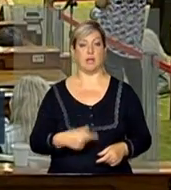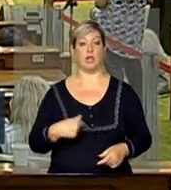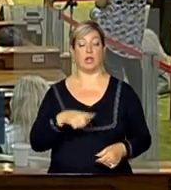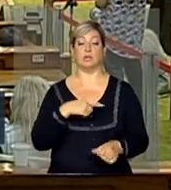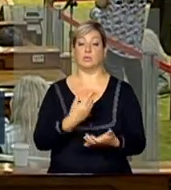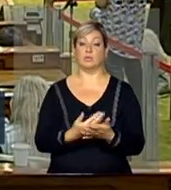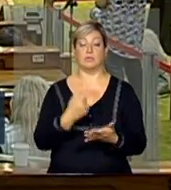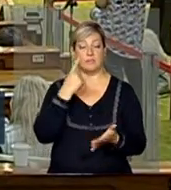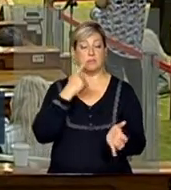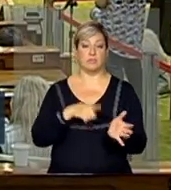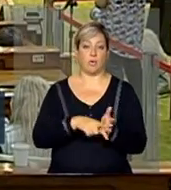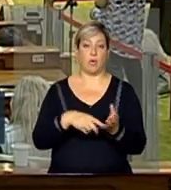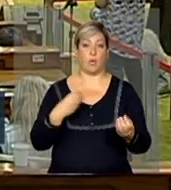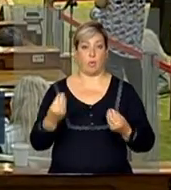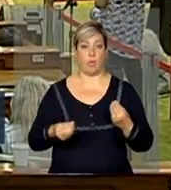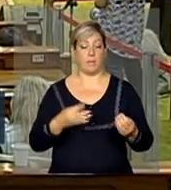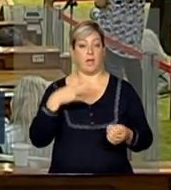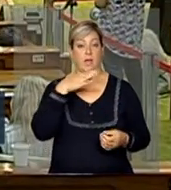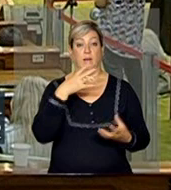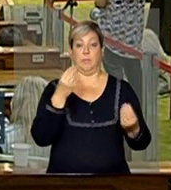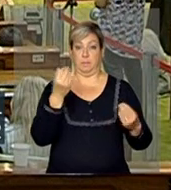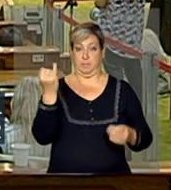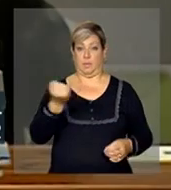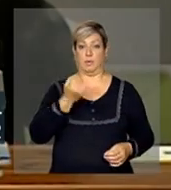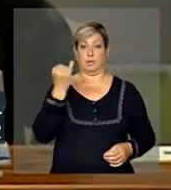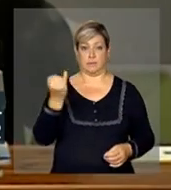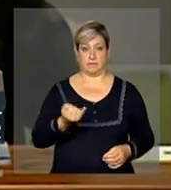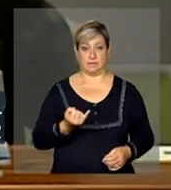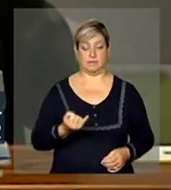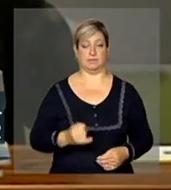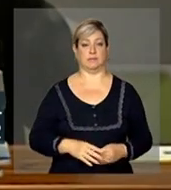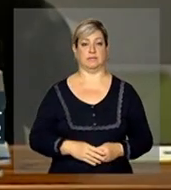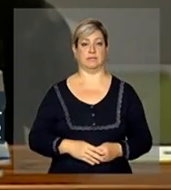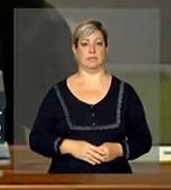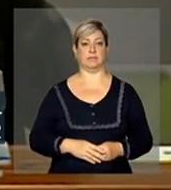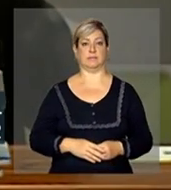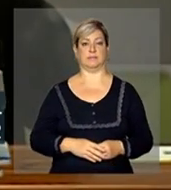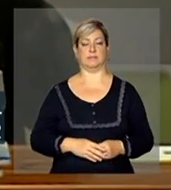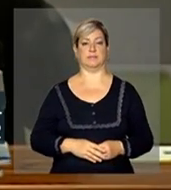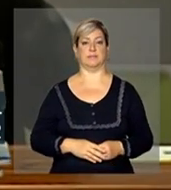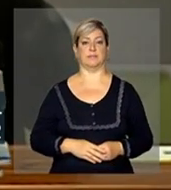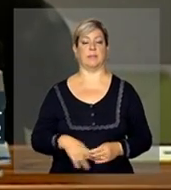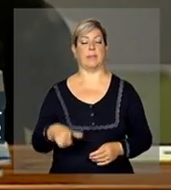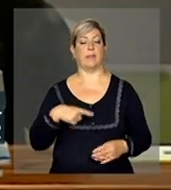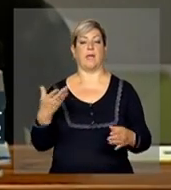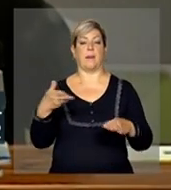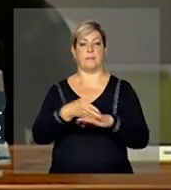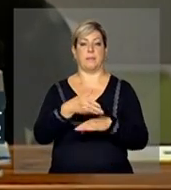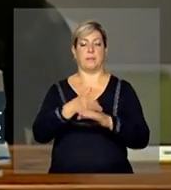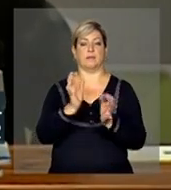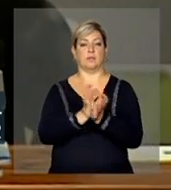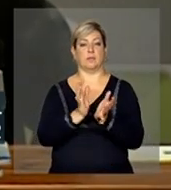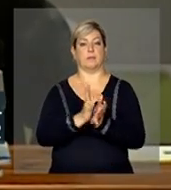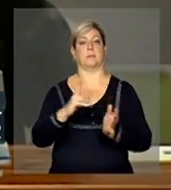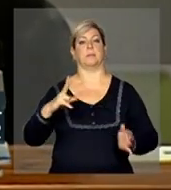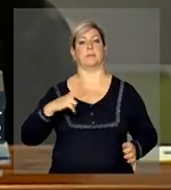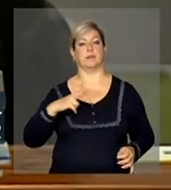estamos estudando isso, porque achamos muito importante a participação do setor